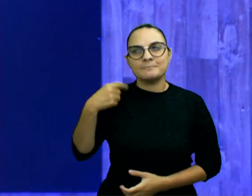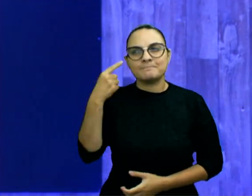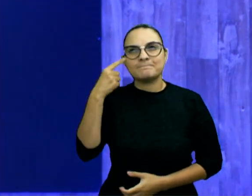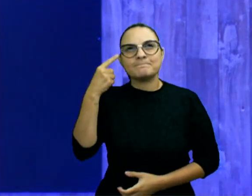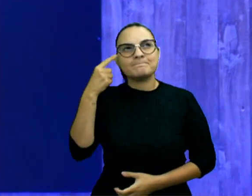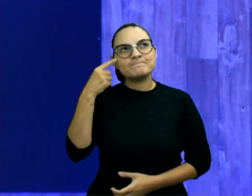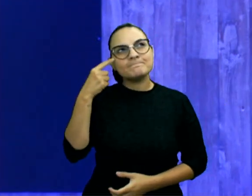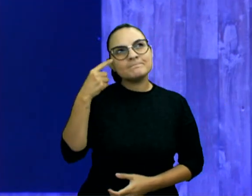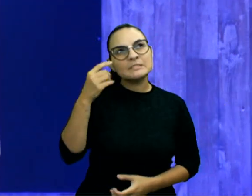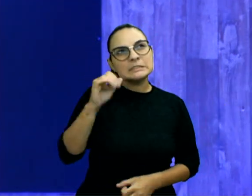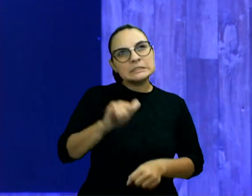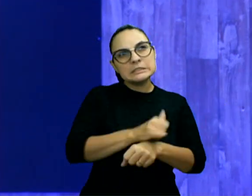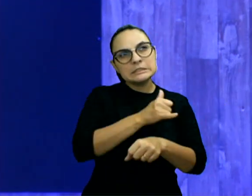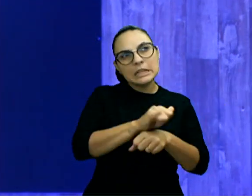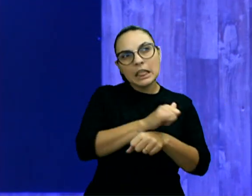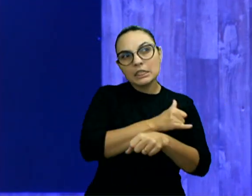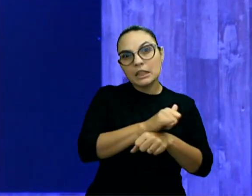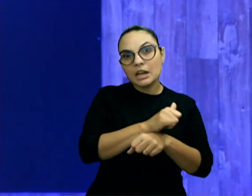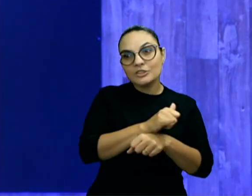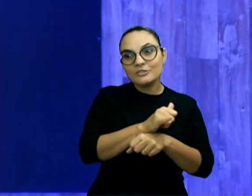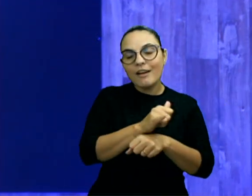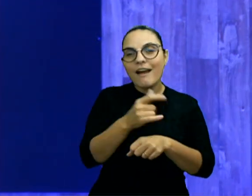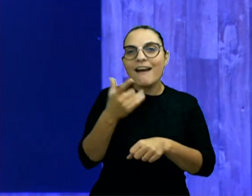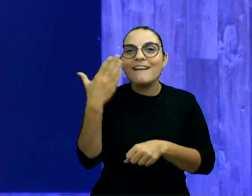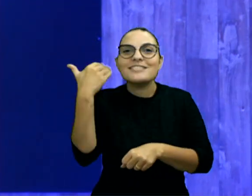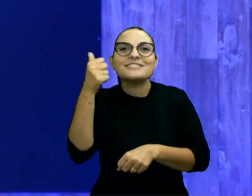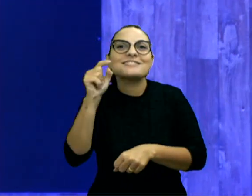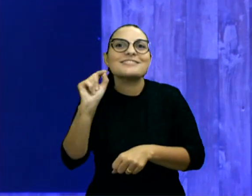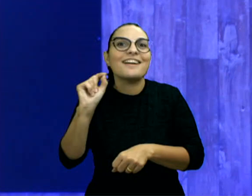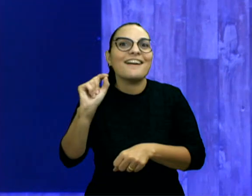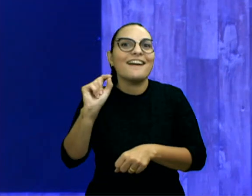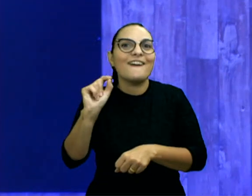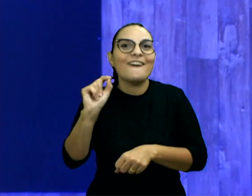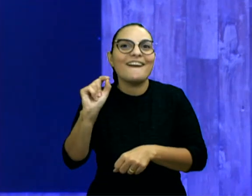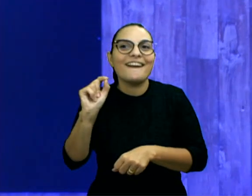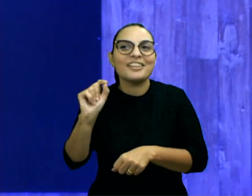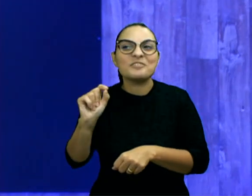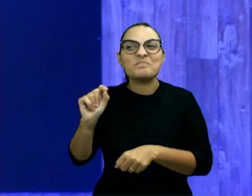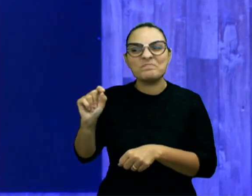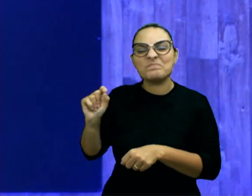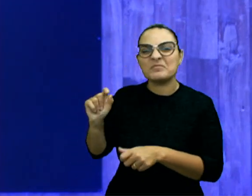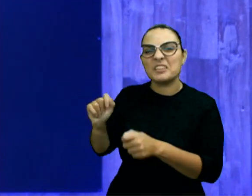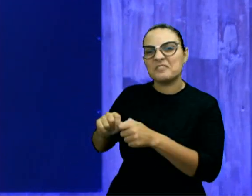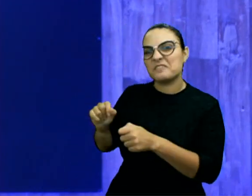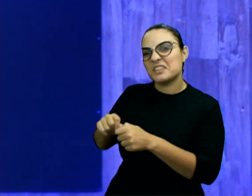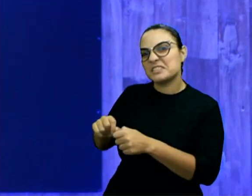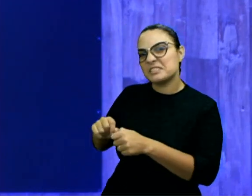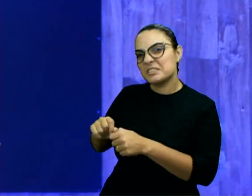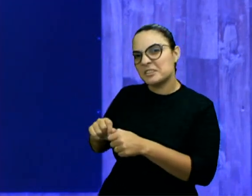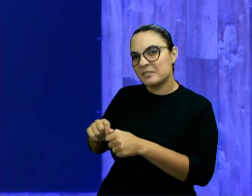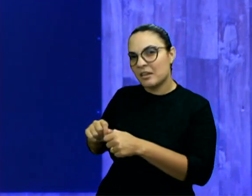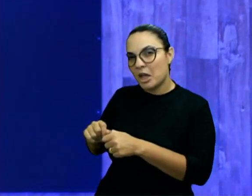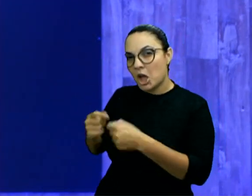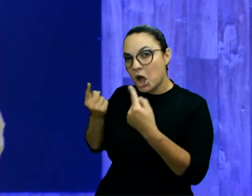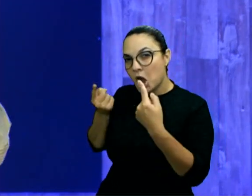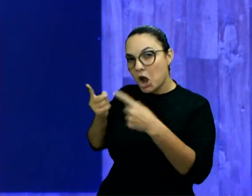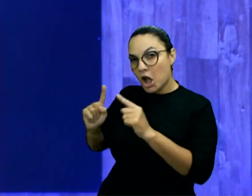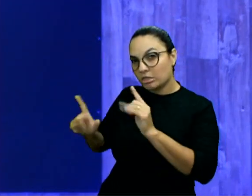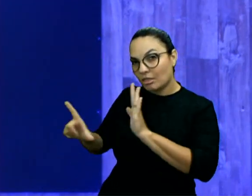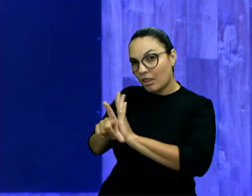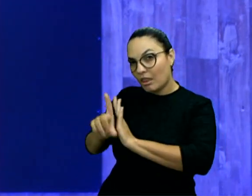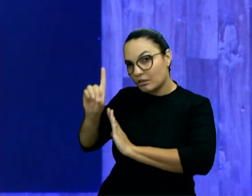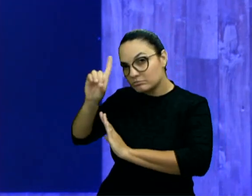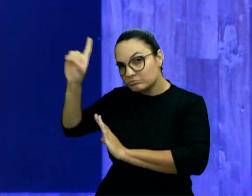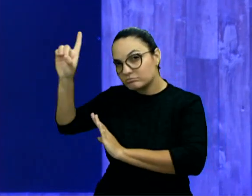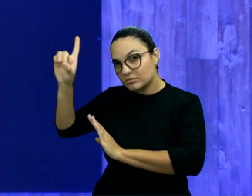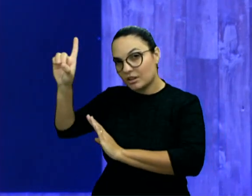alguma coisa na lei do seu Deus, a gente consegue pegar Daniel. E aqueles homens, e sabe